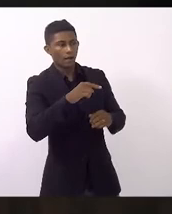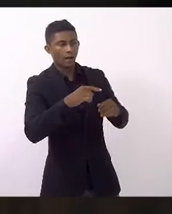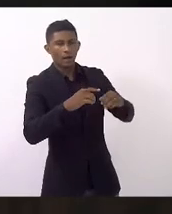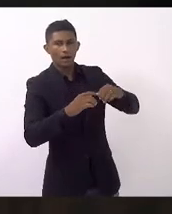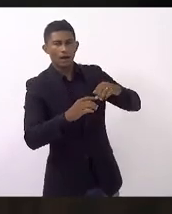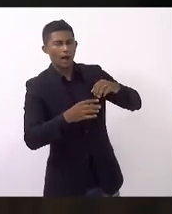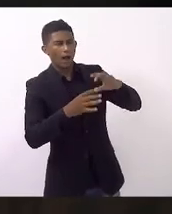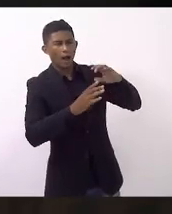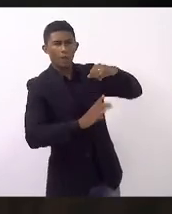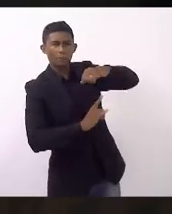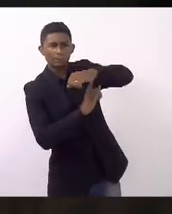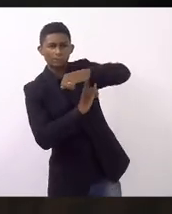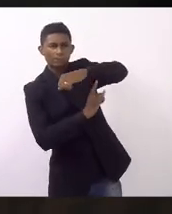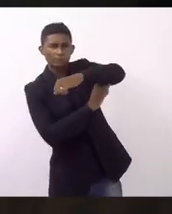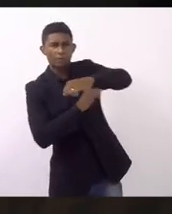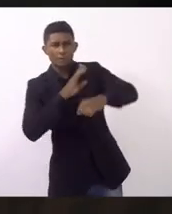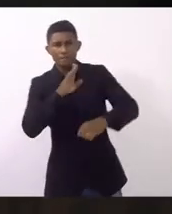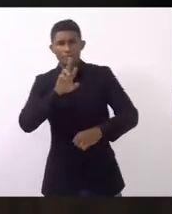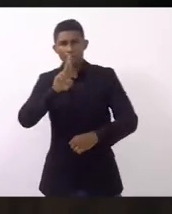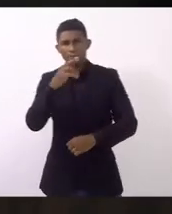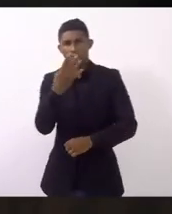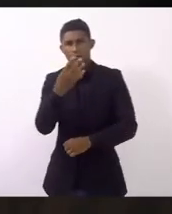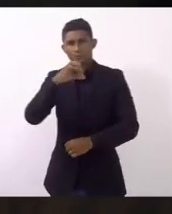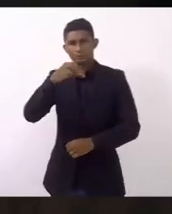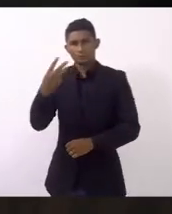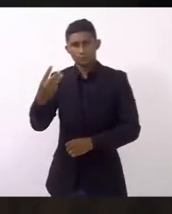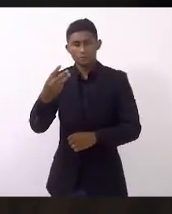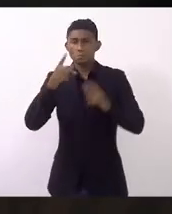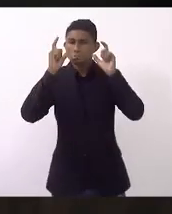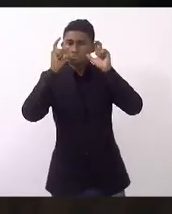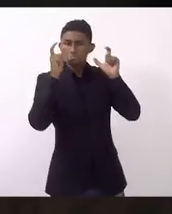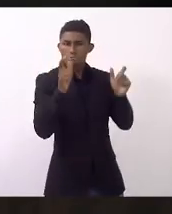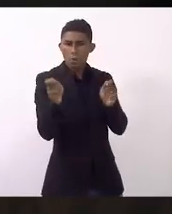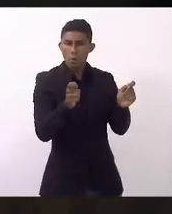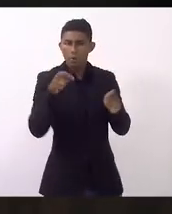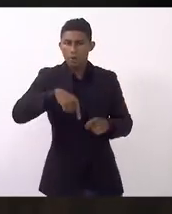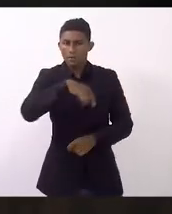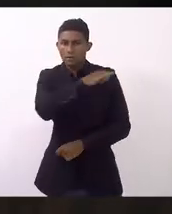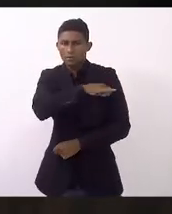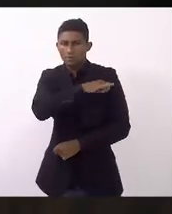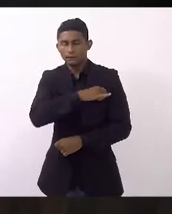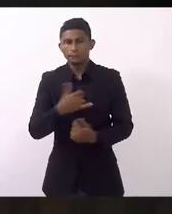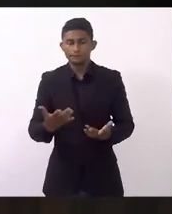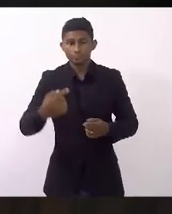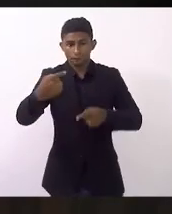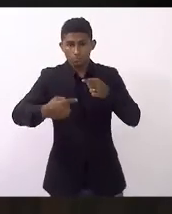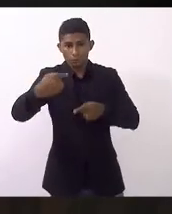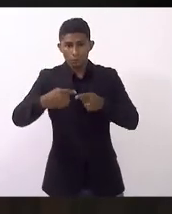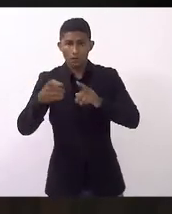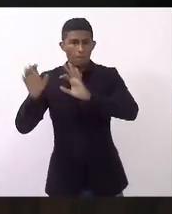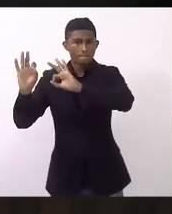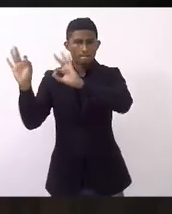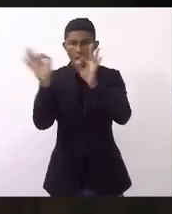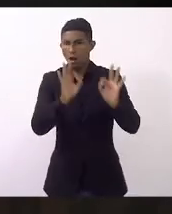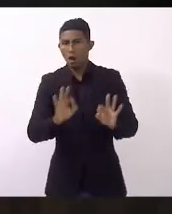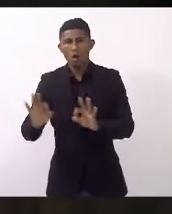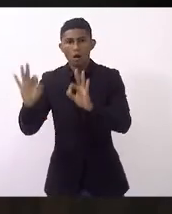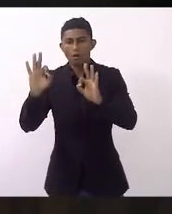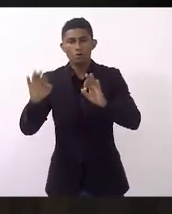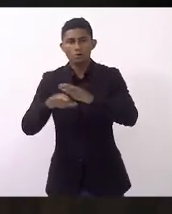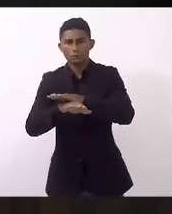Janeiro, BR-493, como relevante de interesse econômico do Estado do Rio de Janeiro. Em discussão, não havendo quem queira discutir, encerrada a